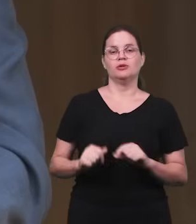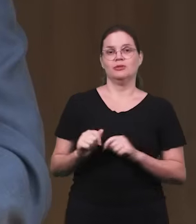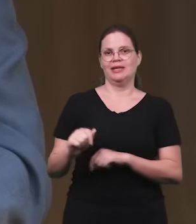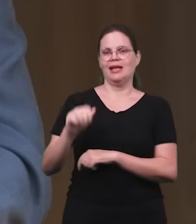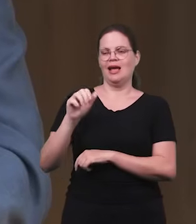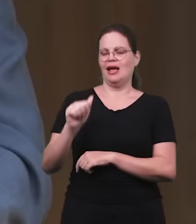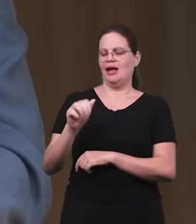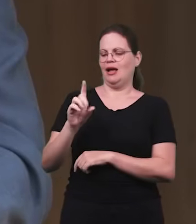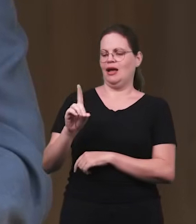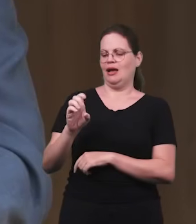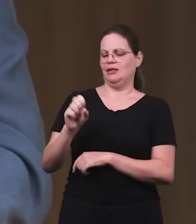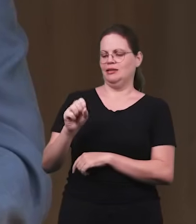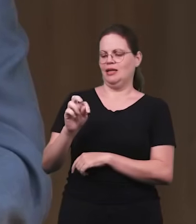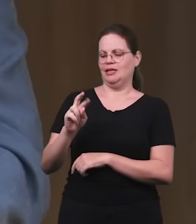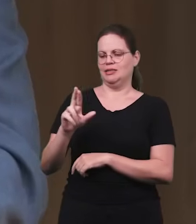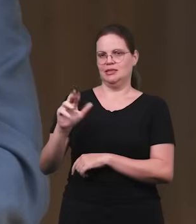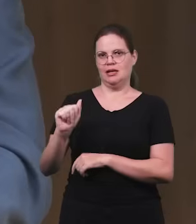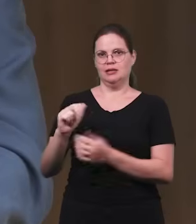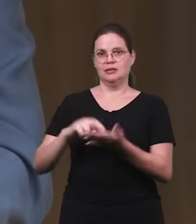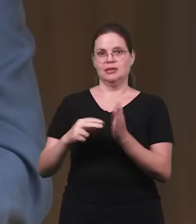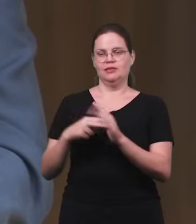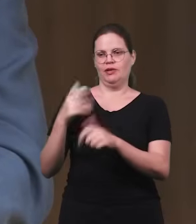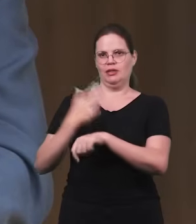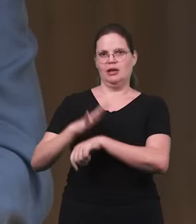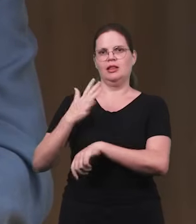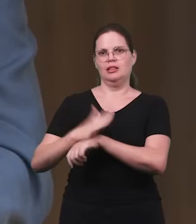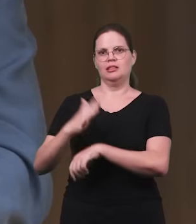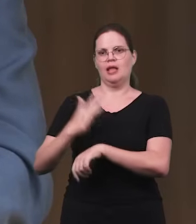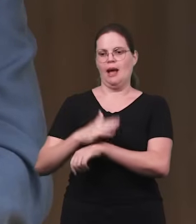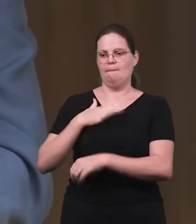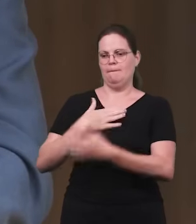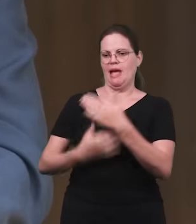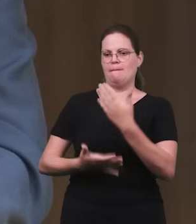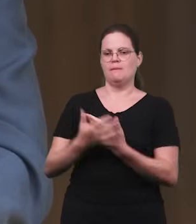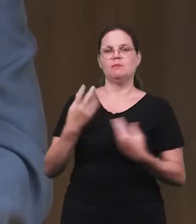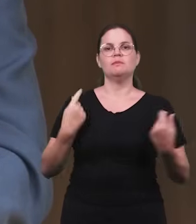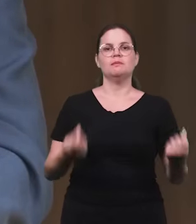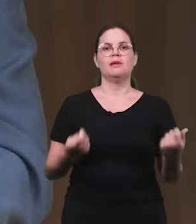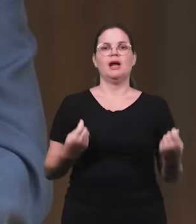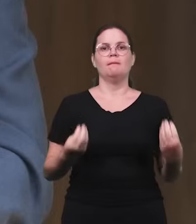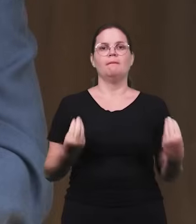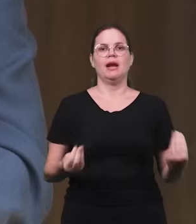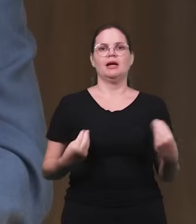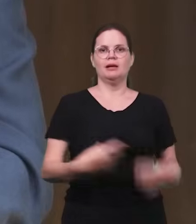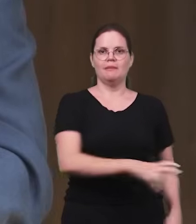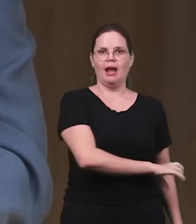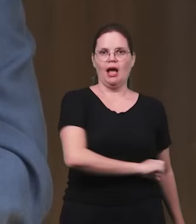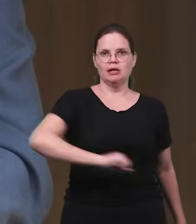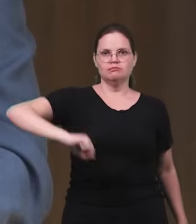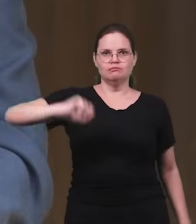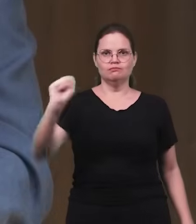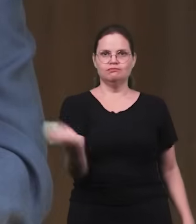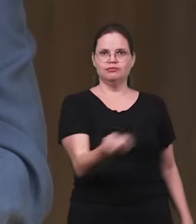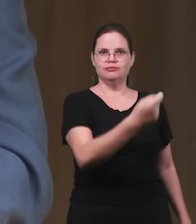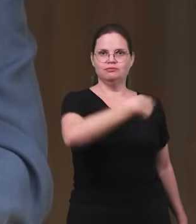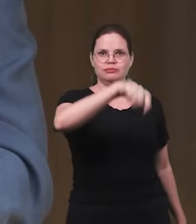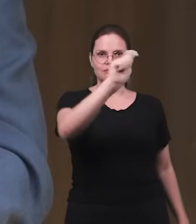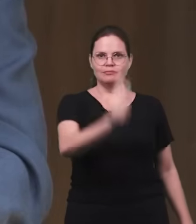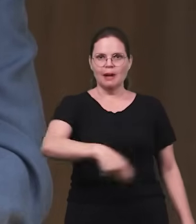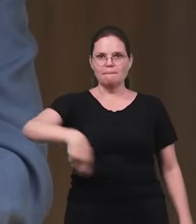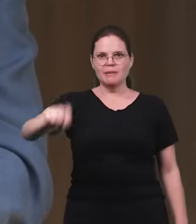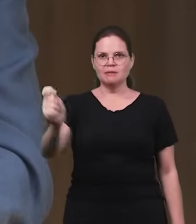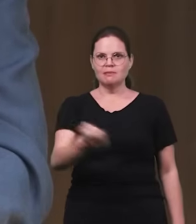e treinar também. Isso aí, sim. Então, eu ali o valente, o soldado com a espada, ele ia